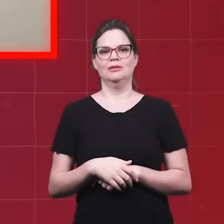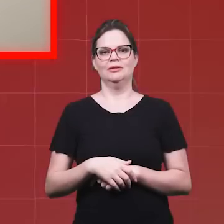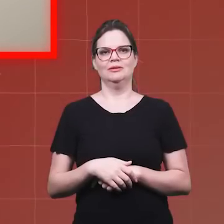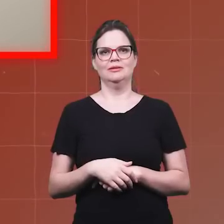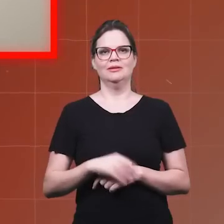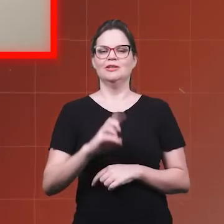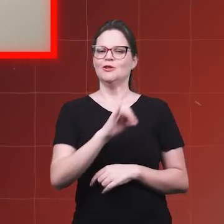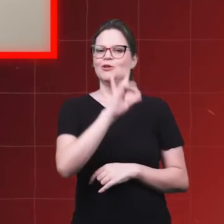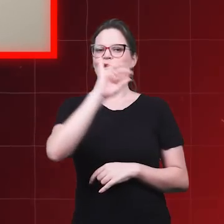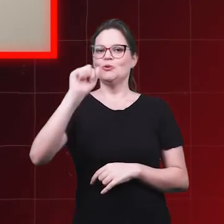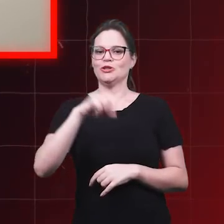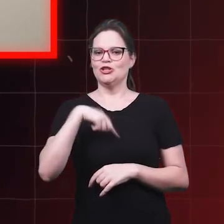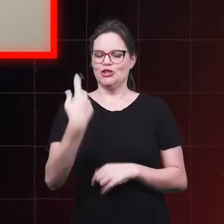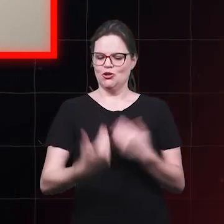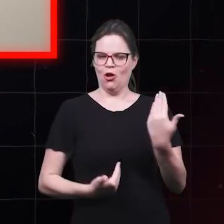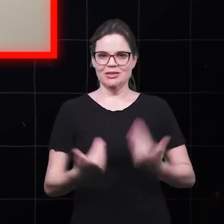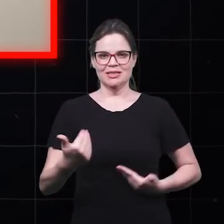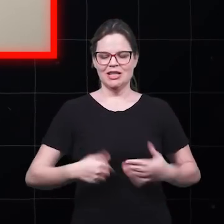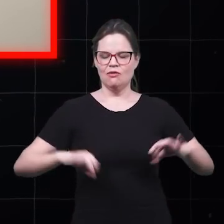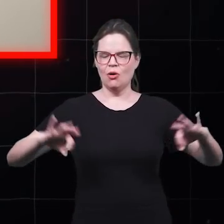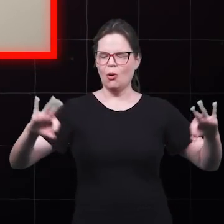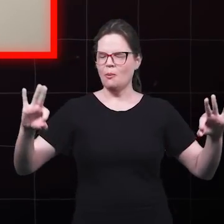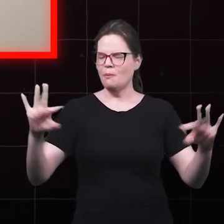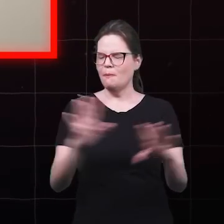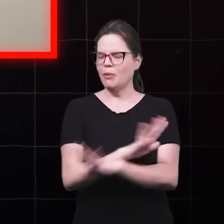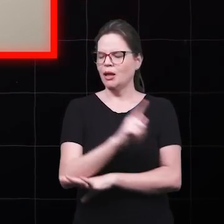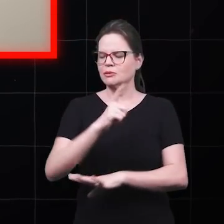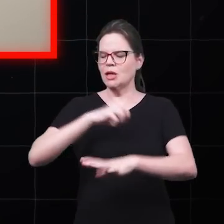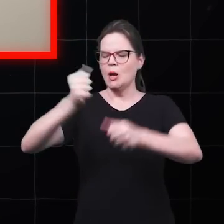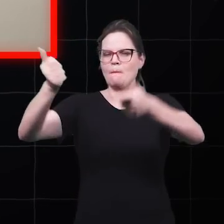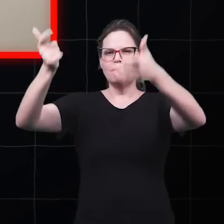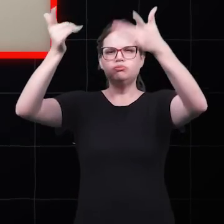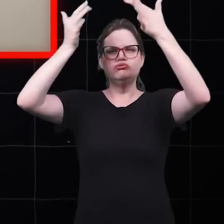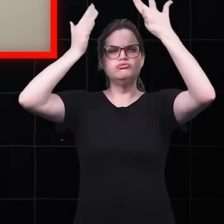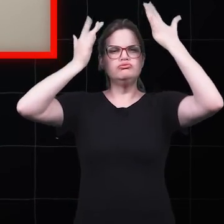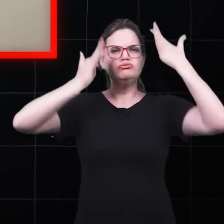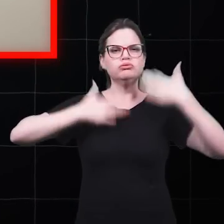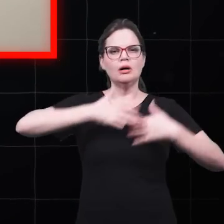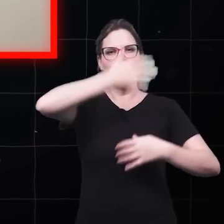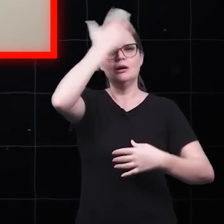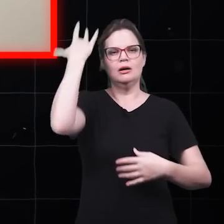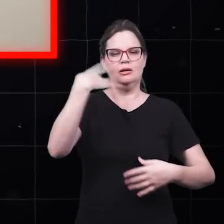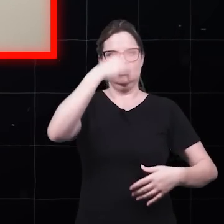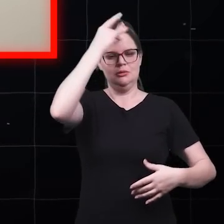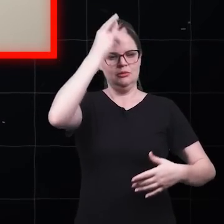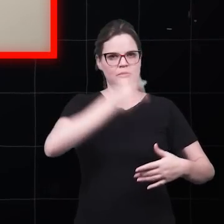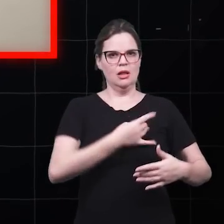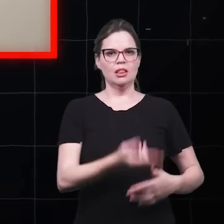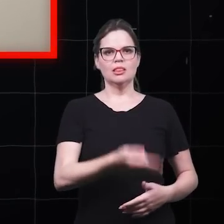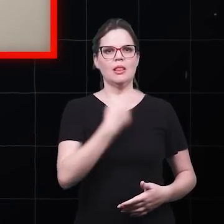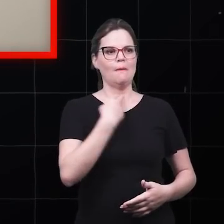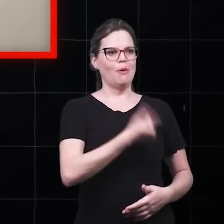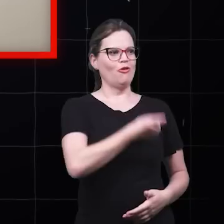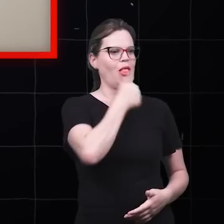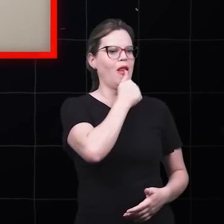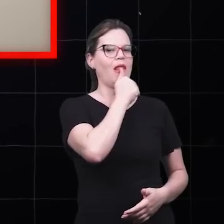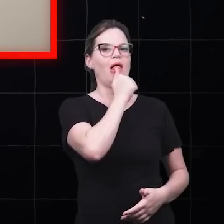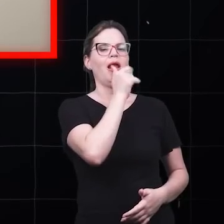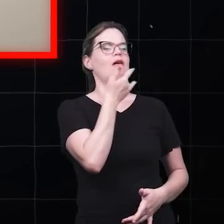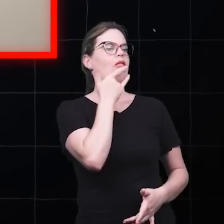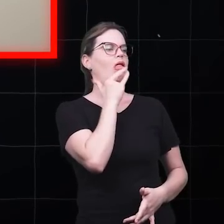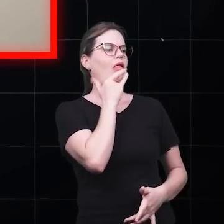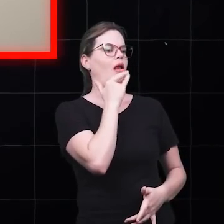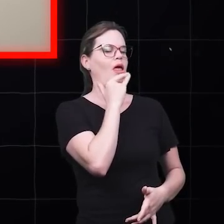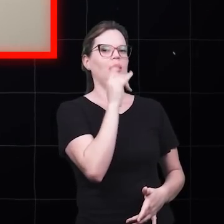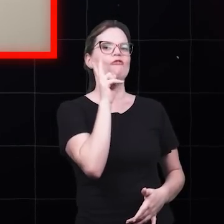estiver totalmente embriagada pelo vinho do Espírito. A igreja não pode se embriagar com o vinho deste mundo, mas ela vai se